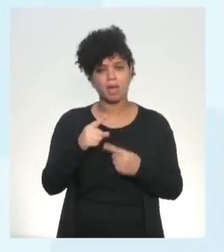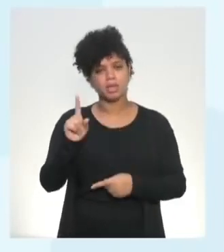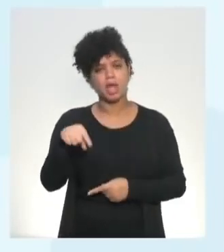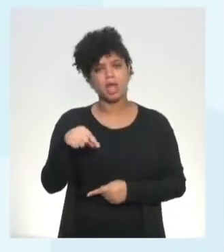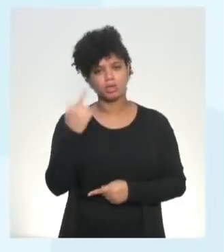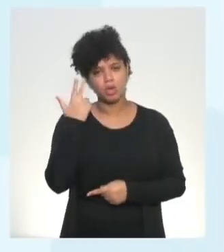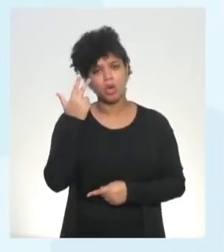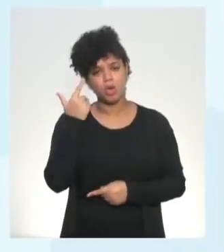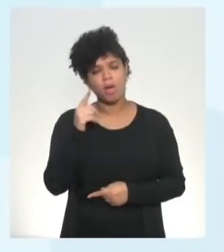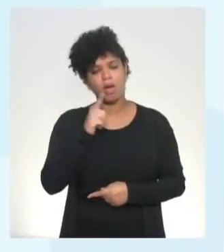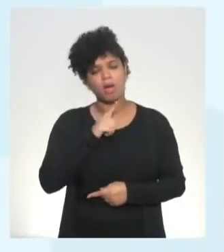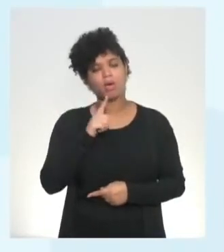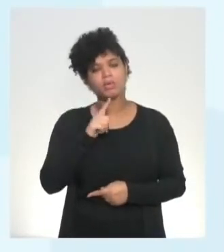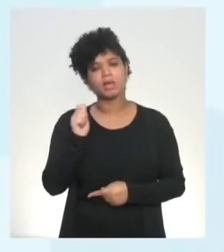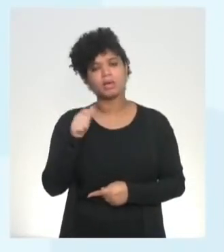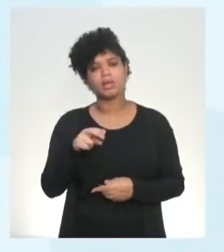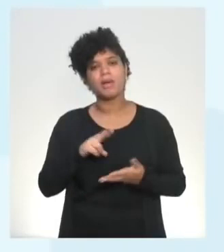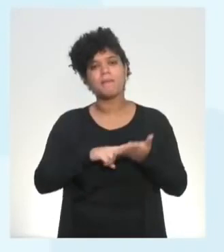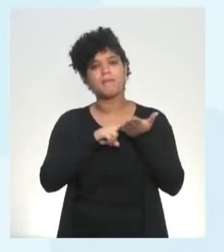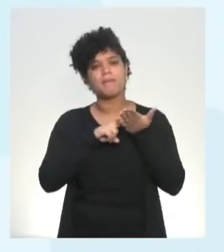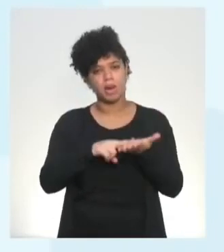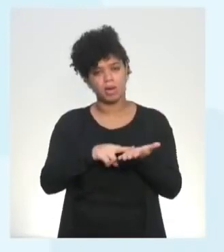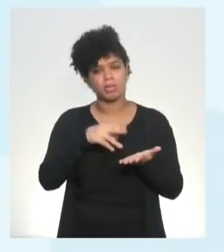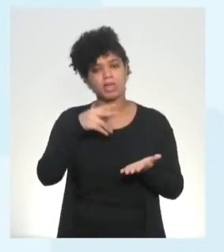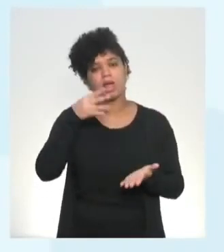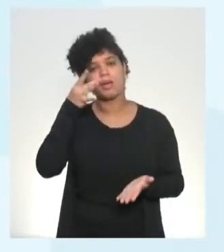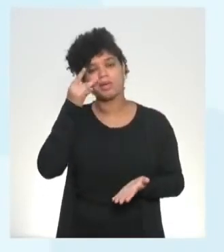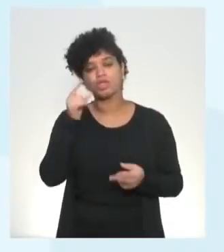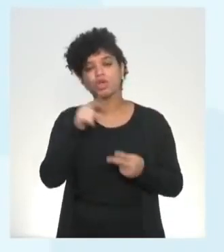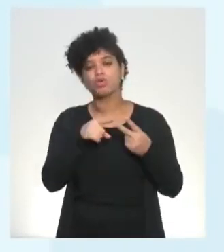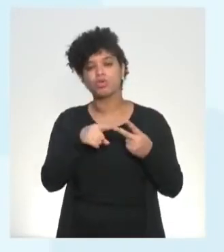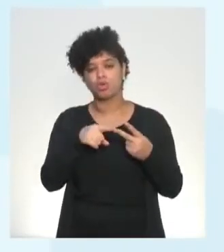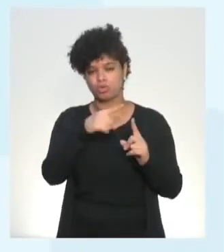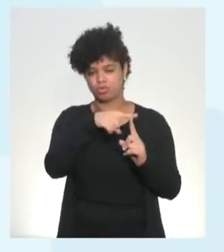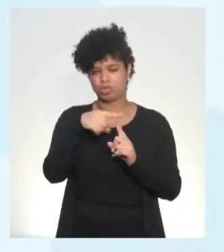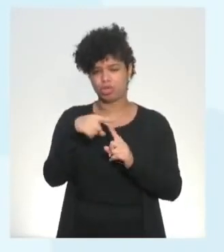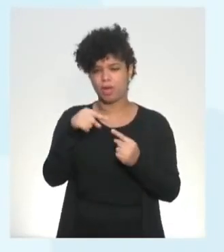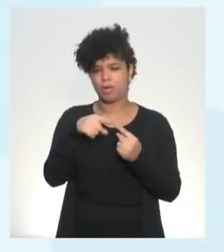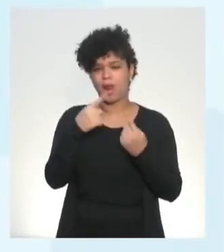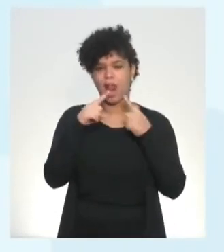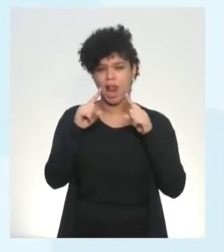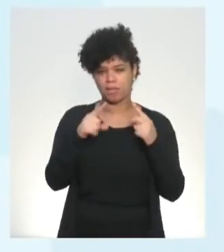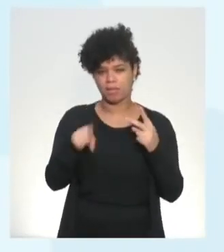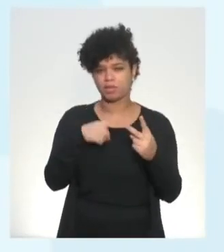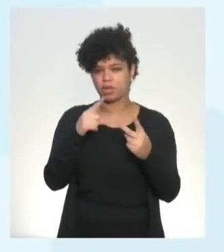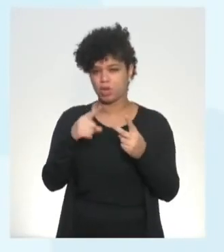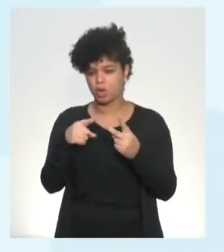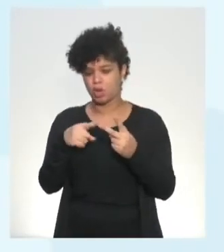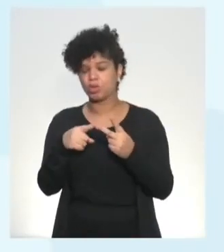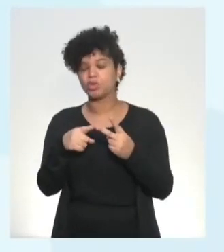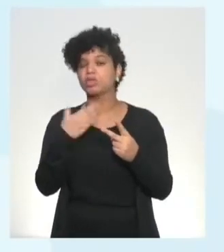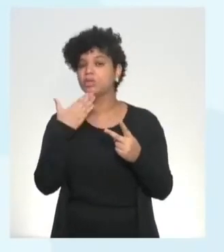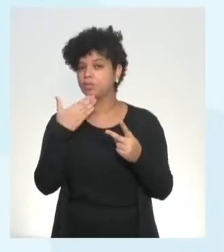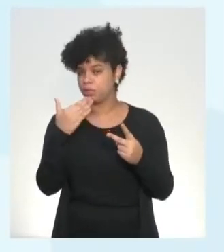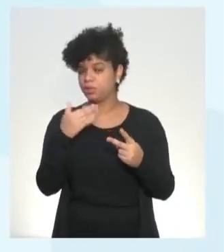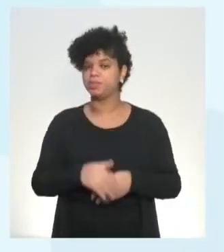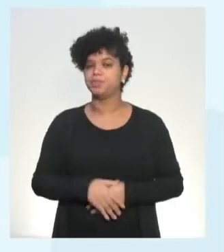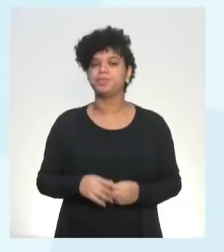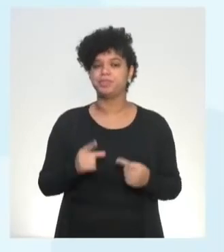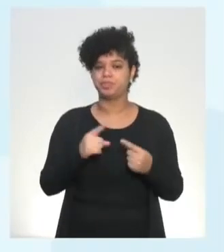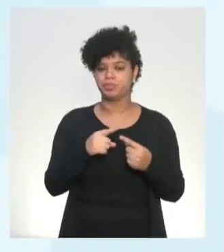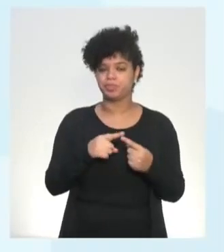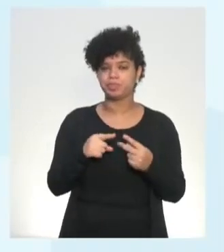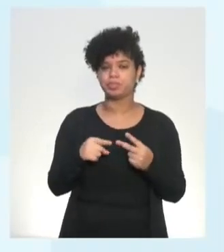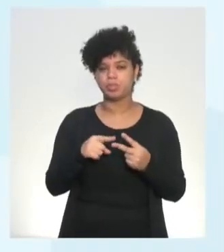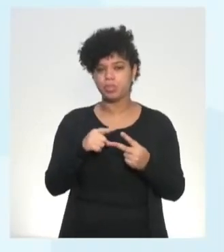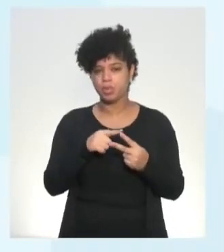tá? Carta de reclamação e carta de solicitação. Vamos ver então o conceito aí, ó. A carta de reclamação e a de solicitação, assim